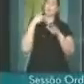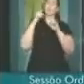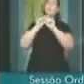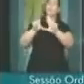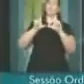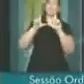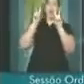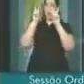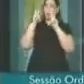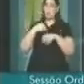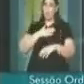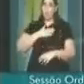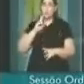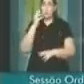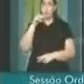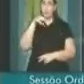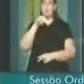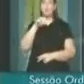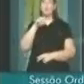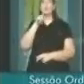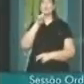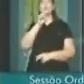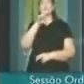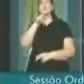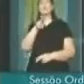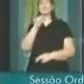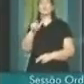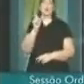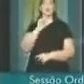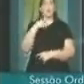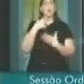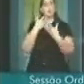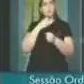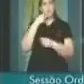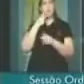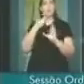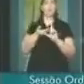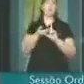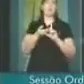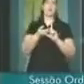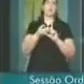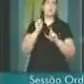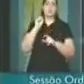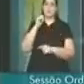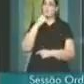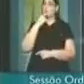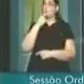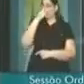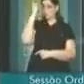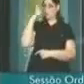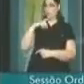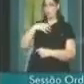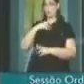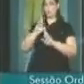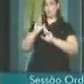tema que não me agrada falar homossexual eu realmente assumo o que eu falei na TV Câmara se um garoto tem um desvio de conduta logo